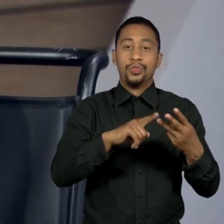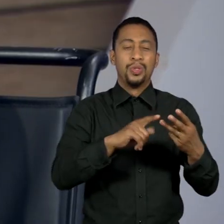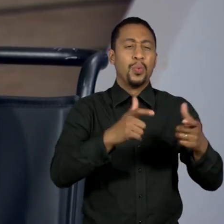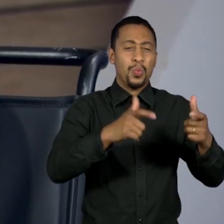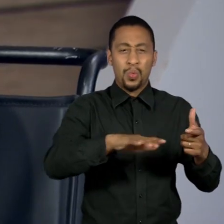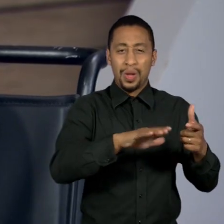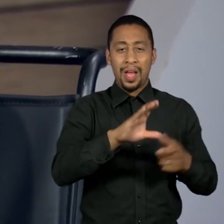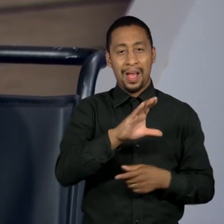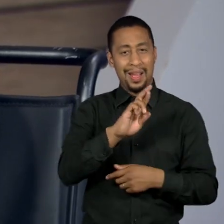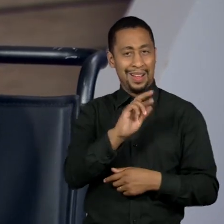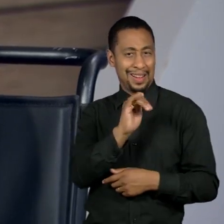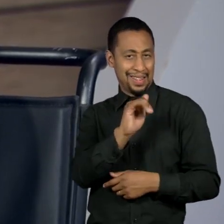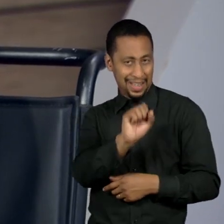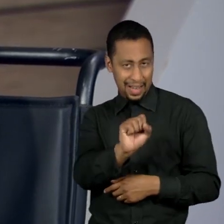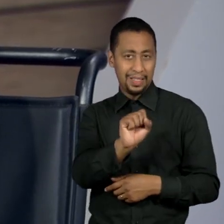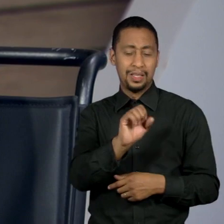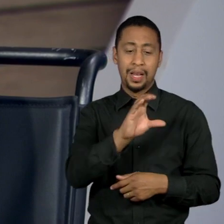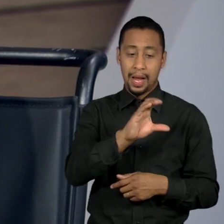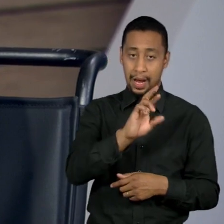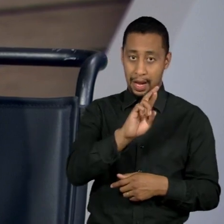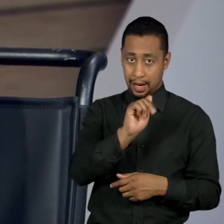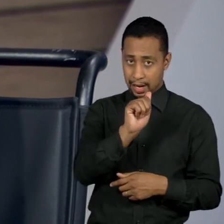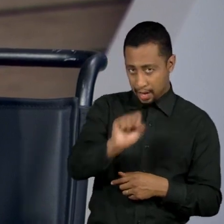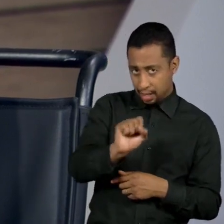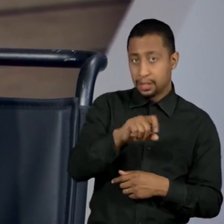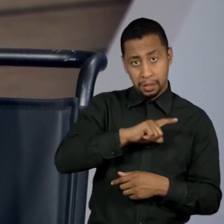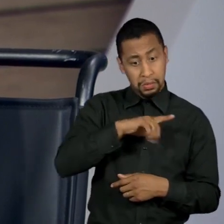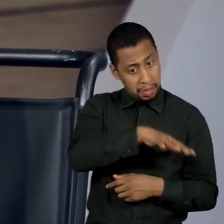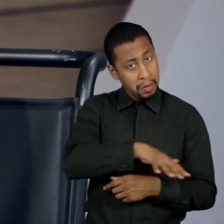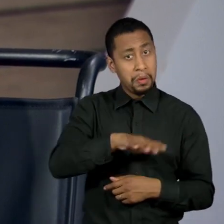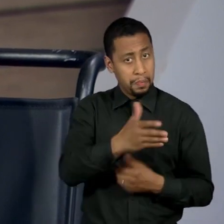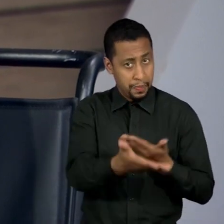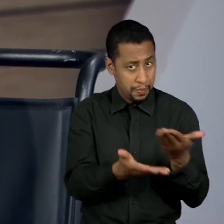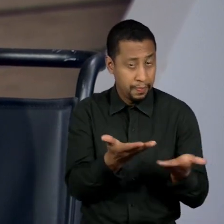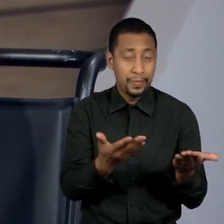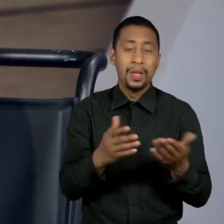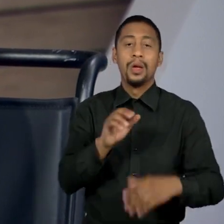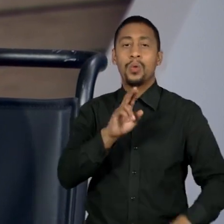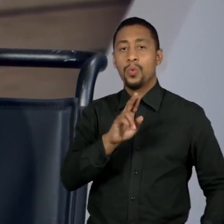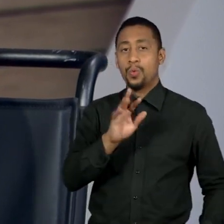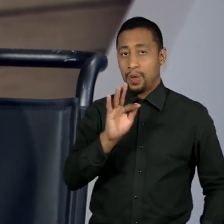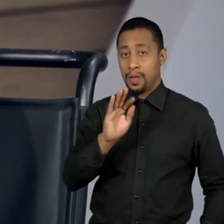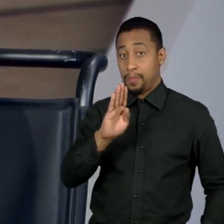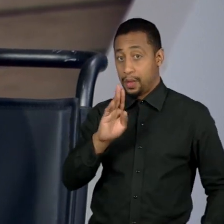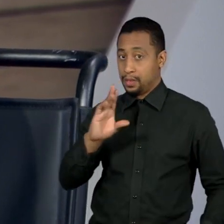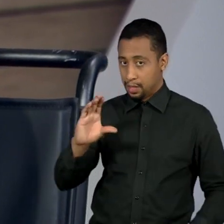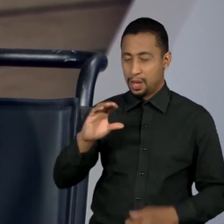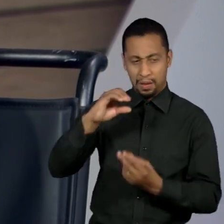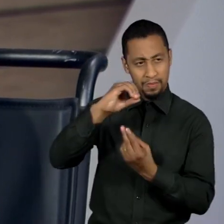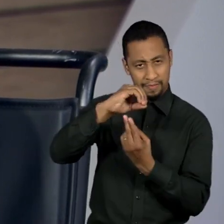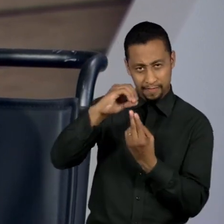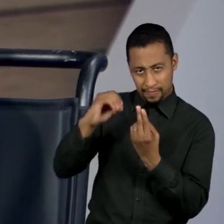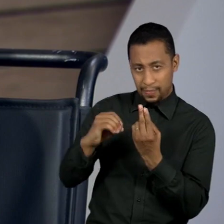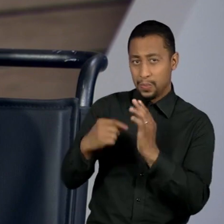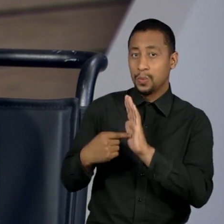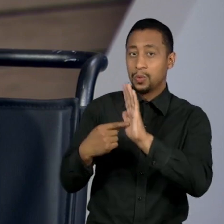leis demandam um engajamento que a gente chama de toda a sociedade, uma abordagem de toda a sociedade. Não são